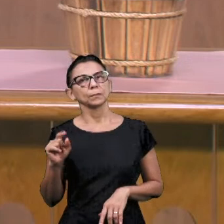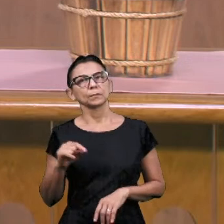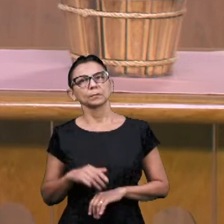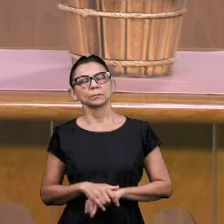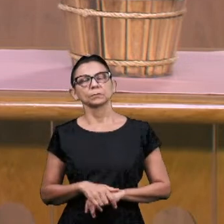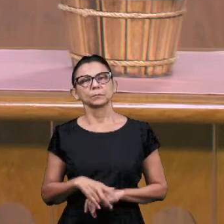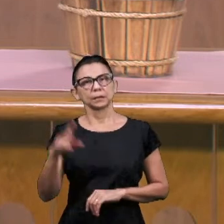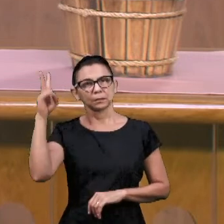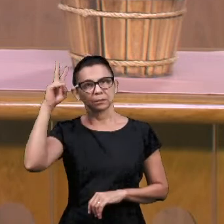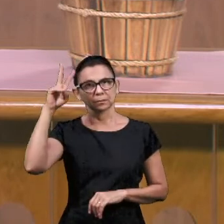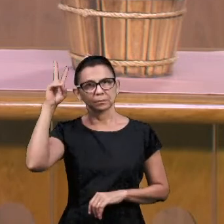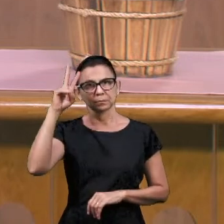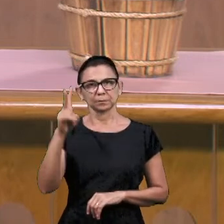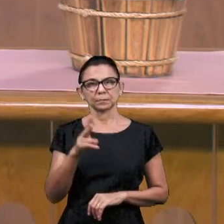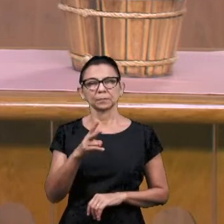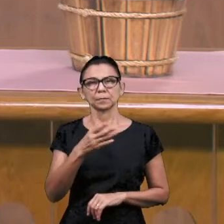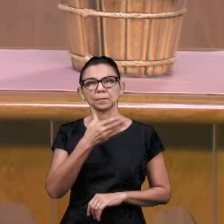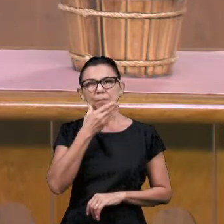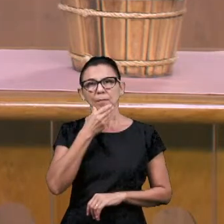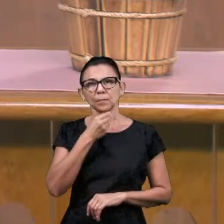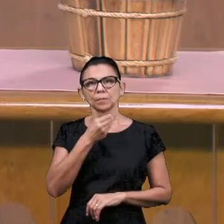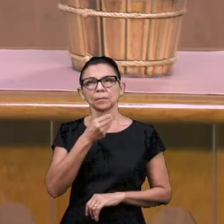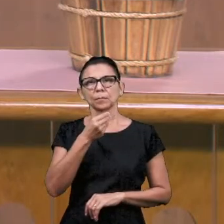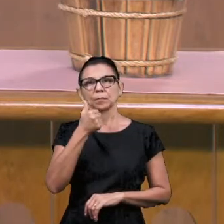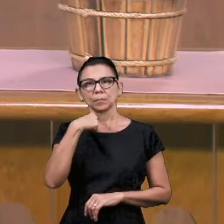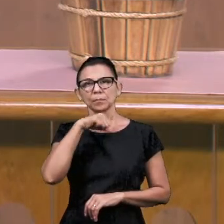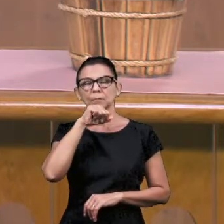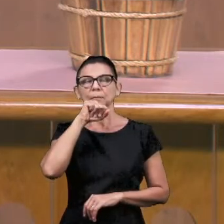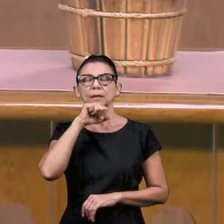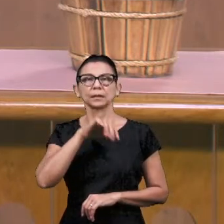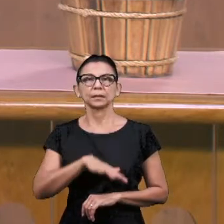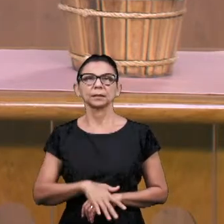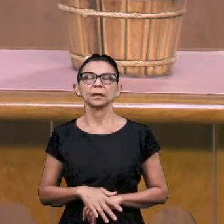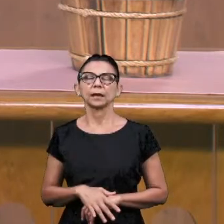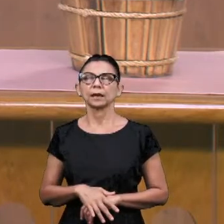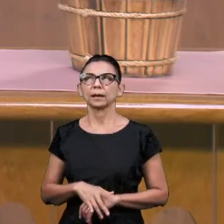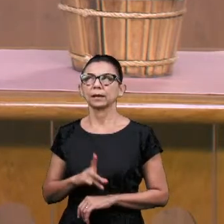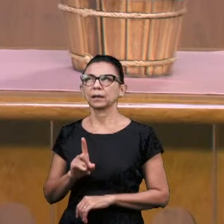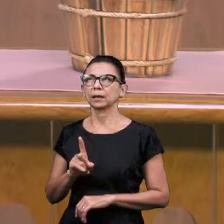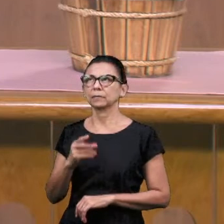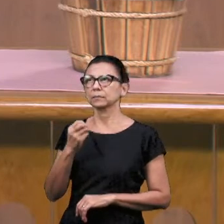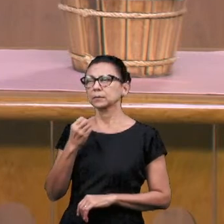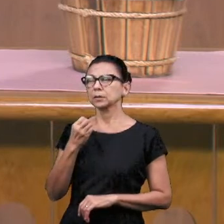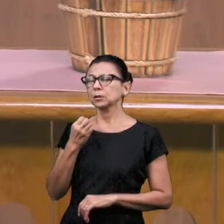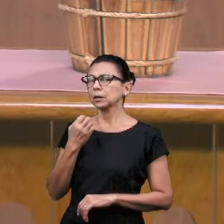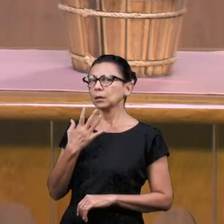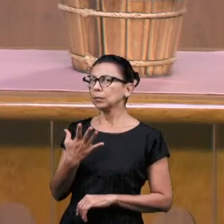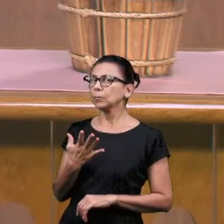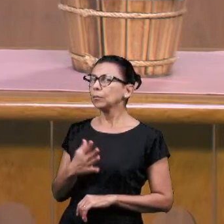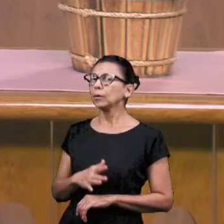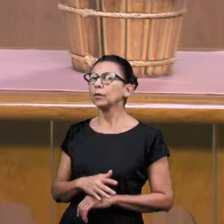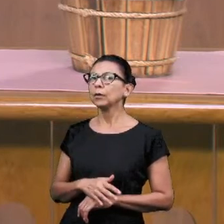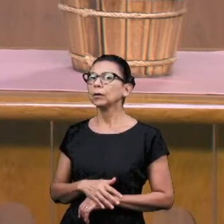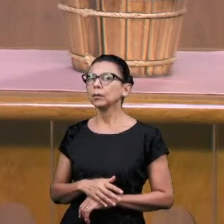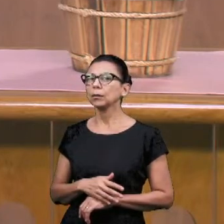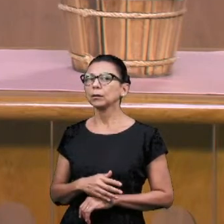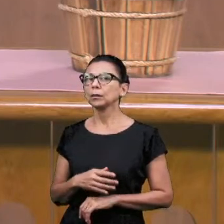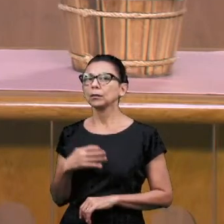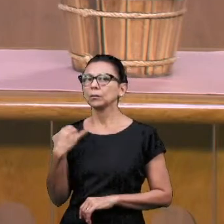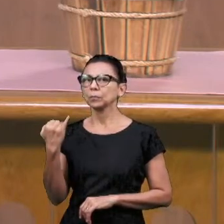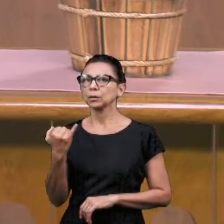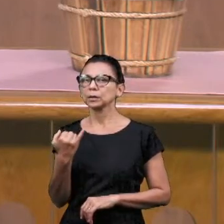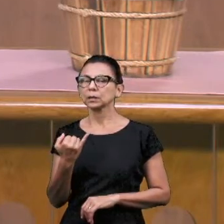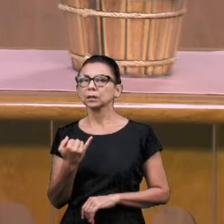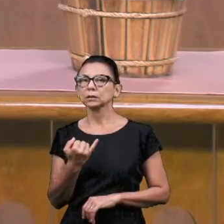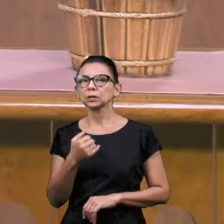aos pais aquilo que o pastor Gilson falou. Vai ser muito bom a gente ter a participação do pai ou da mãe